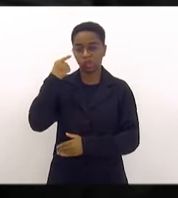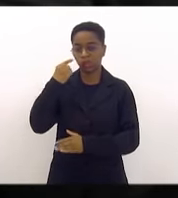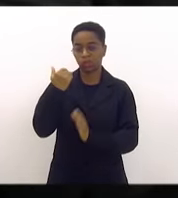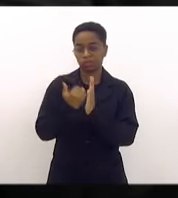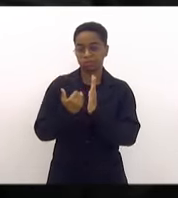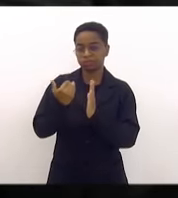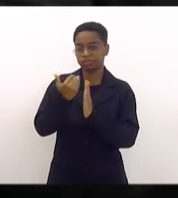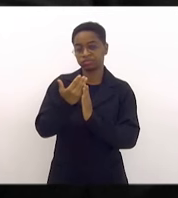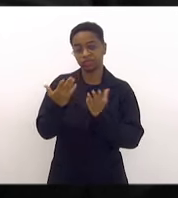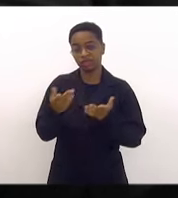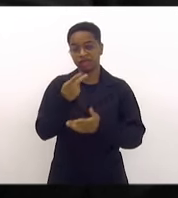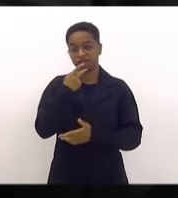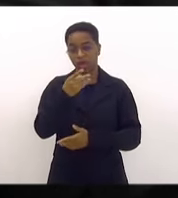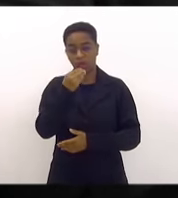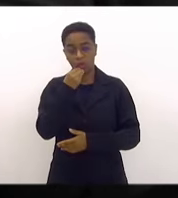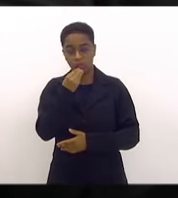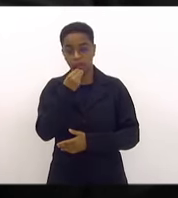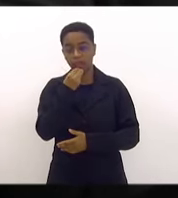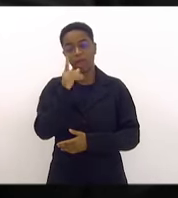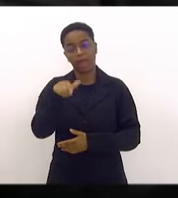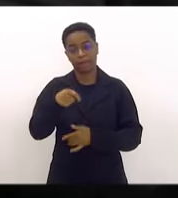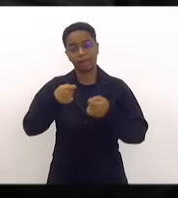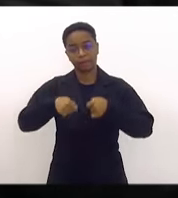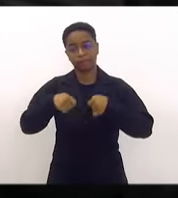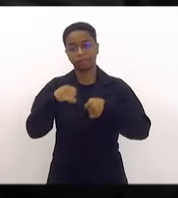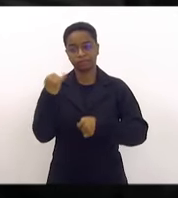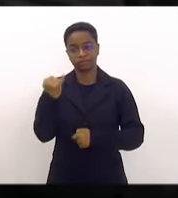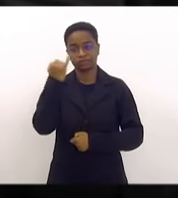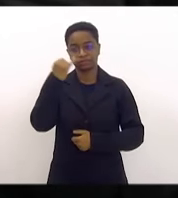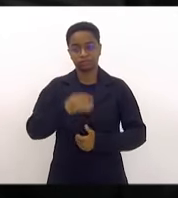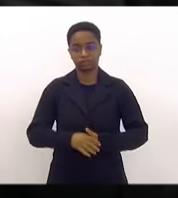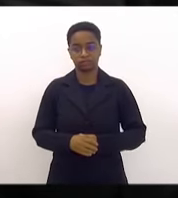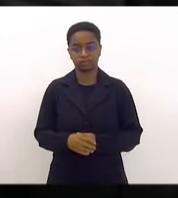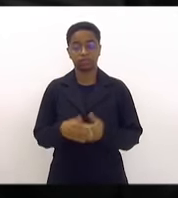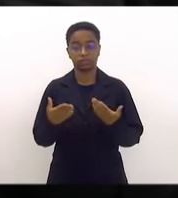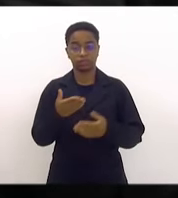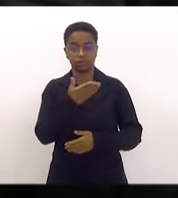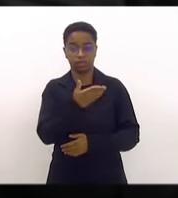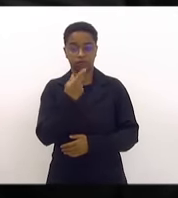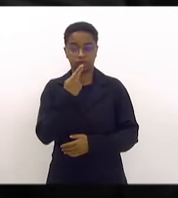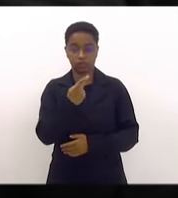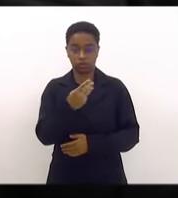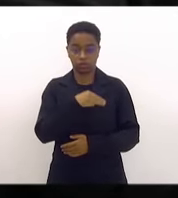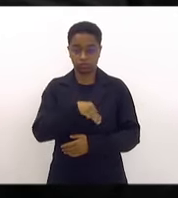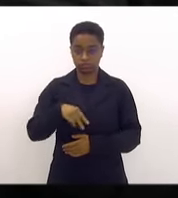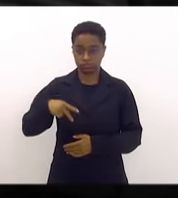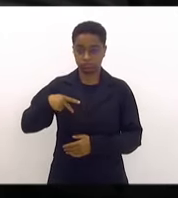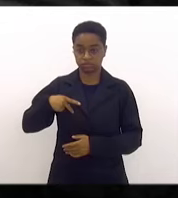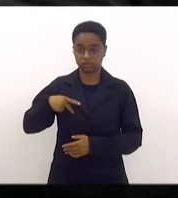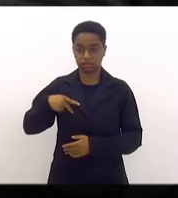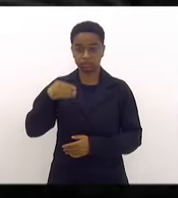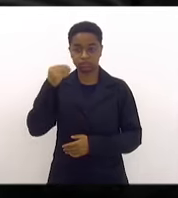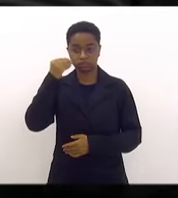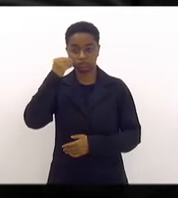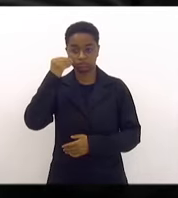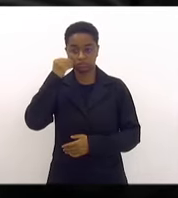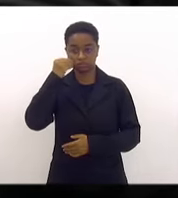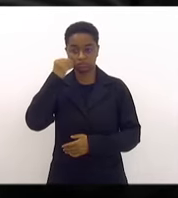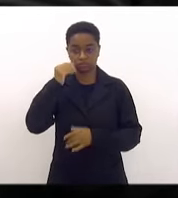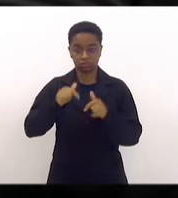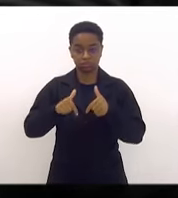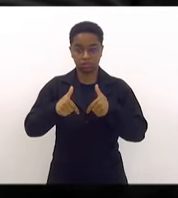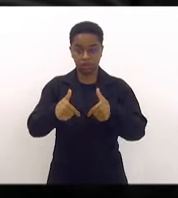Óbvio se faz extremamente necessário e o senhor disse que o ministério público busca fazer